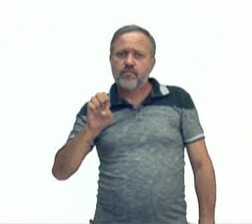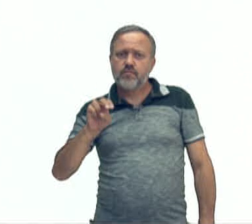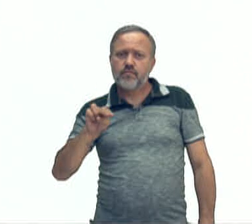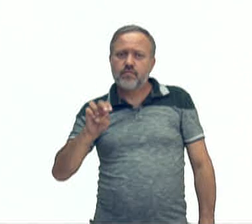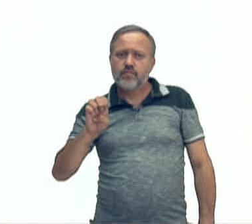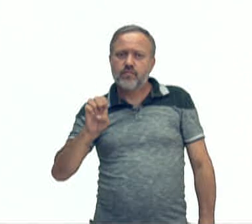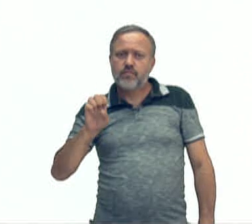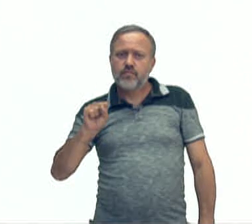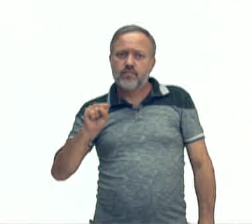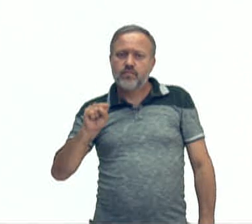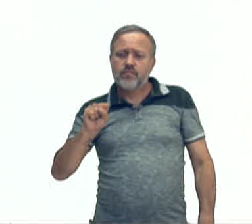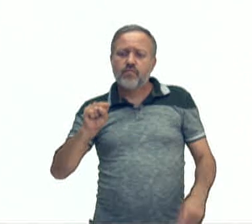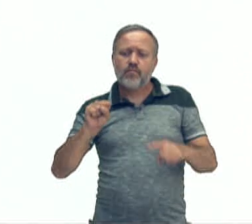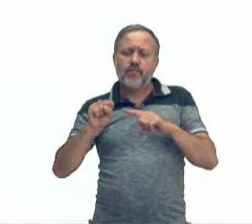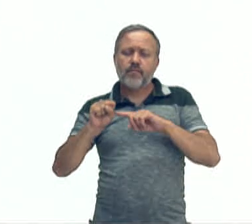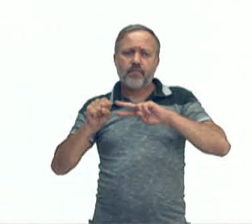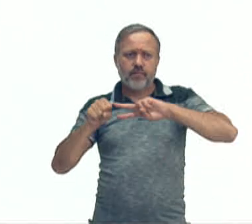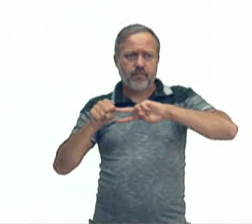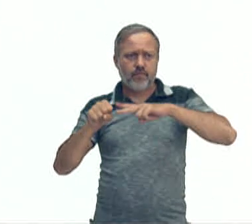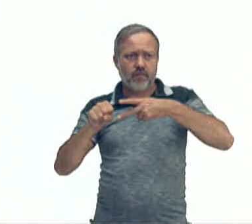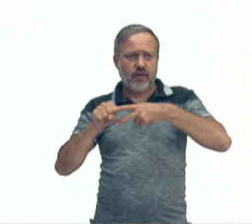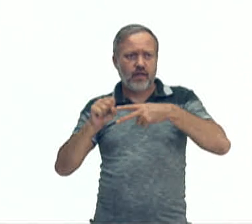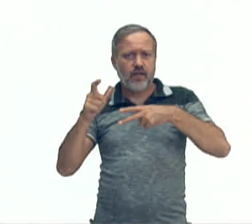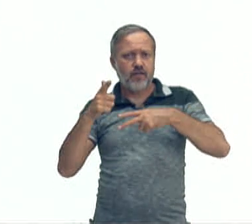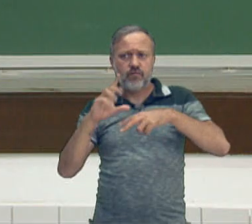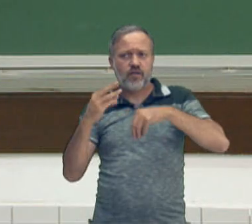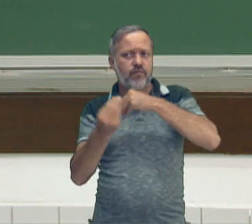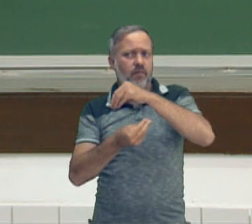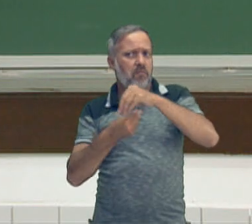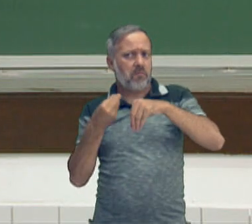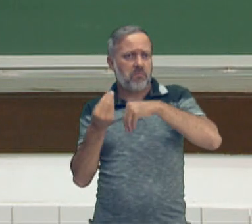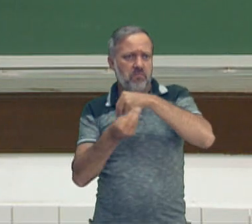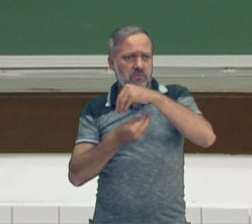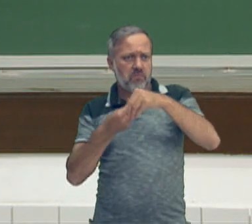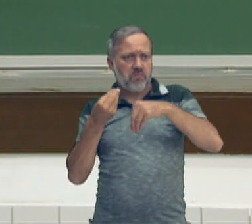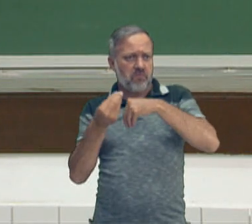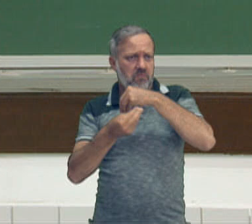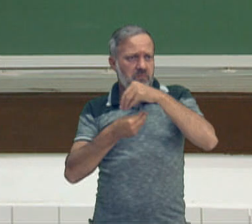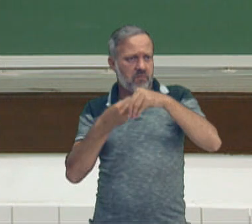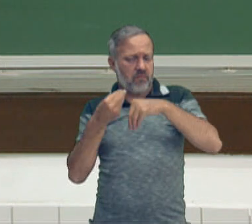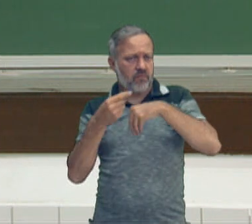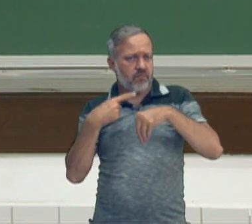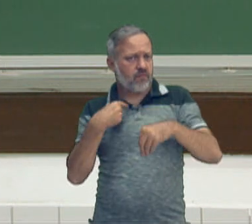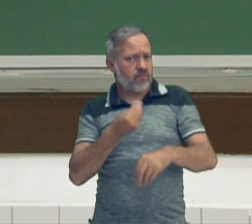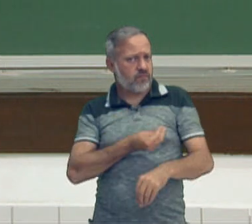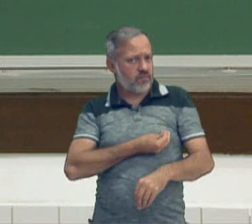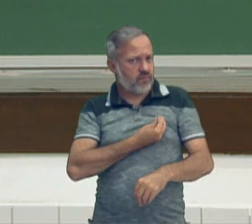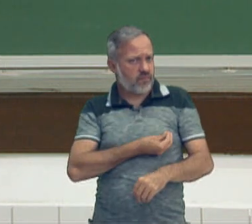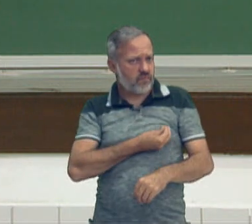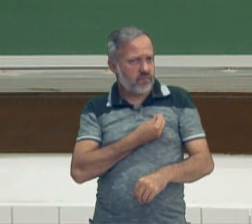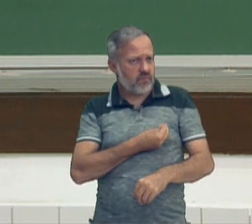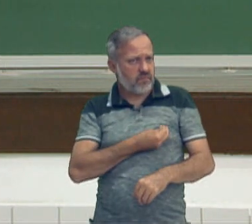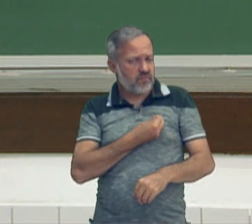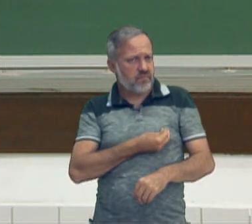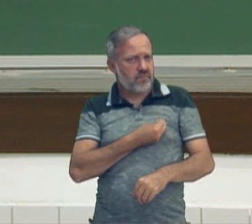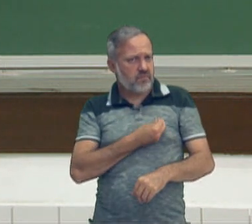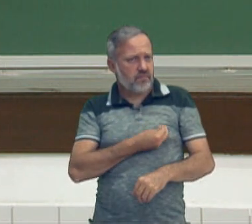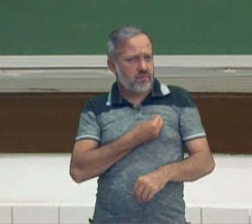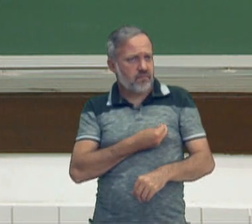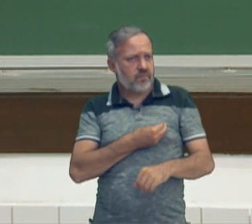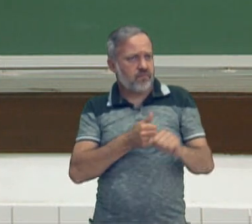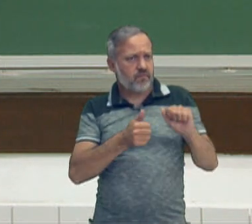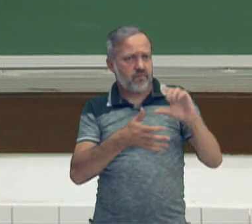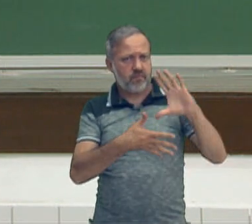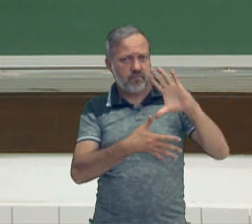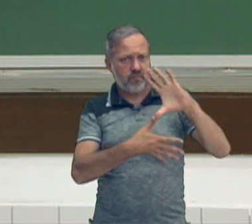povos autóctones, povos que não teve uma mistura de raça. E eles viviam no continente de uma maneira assim,